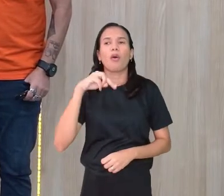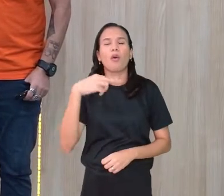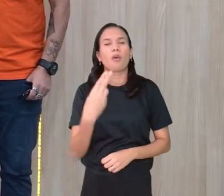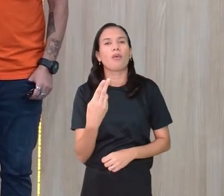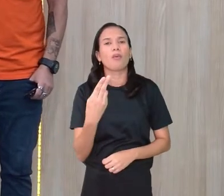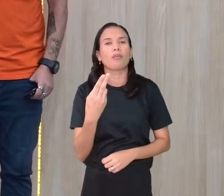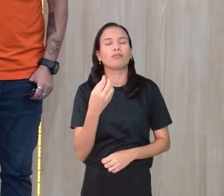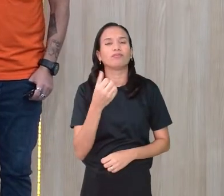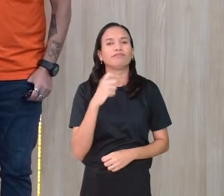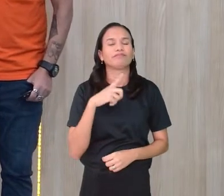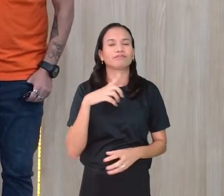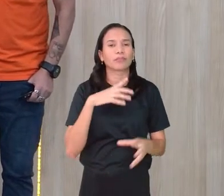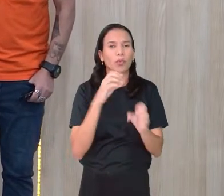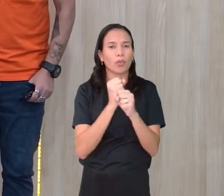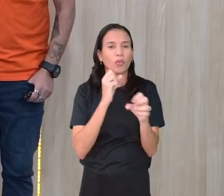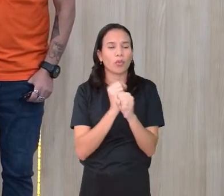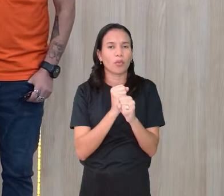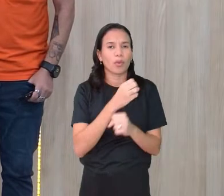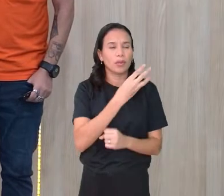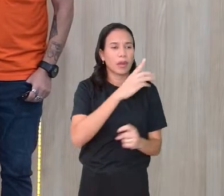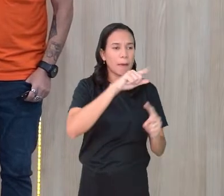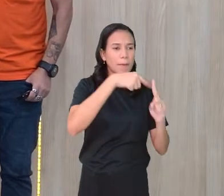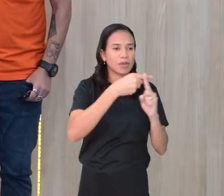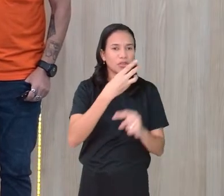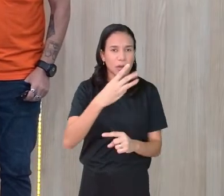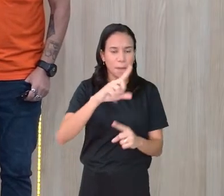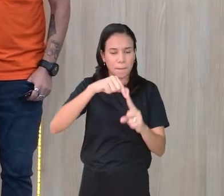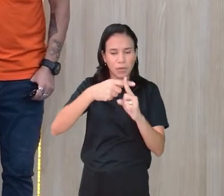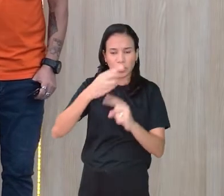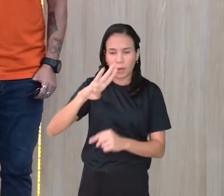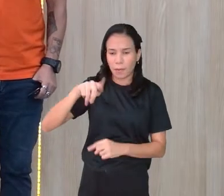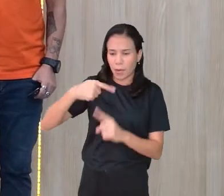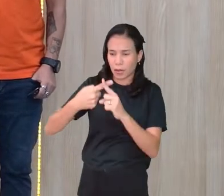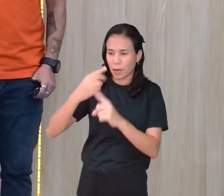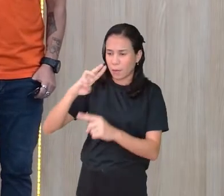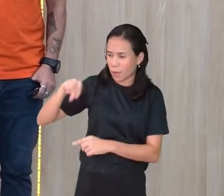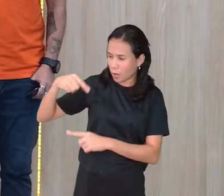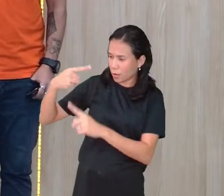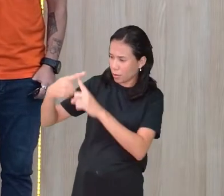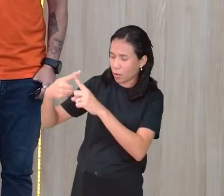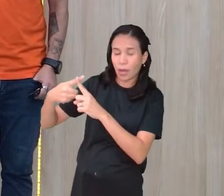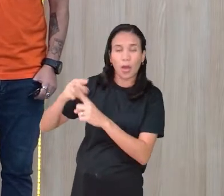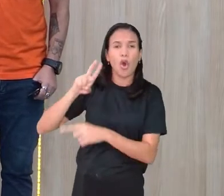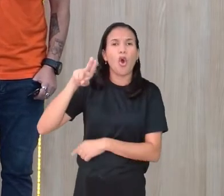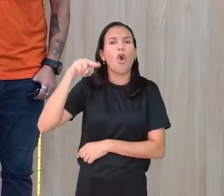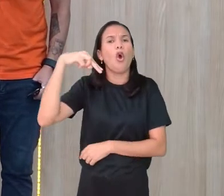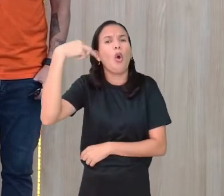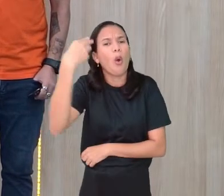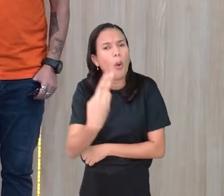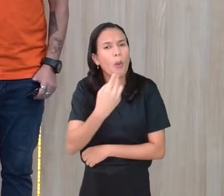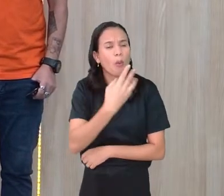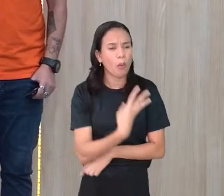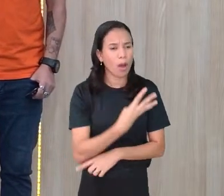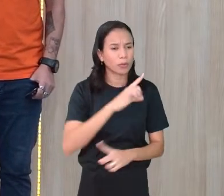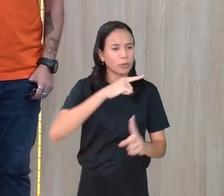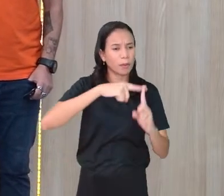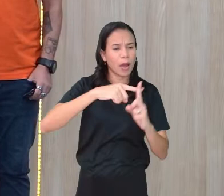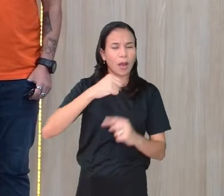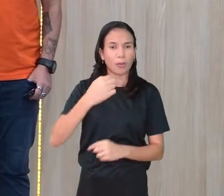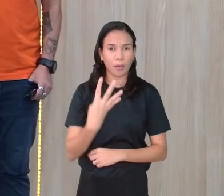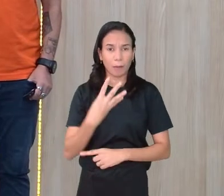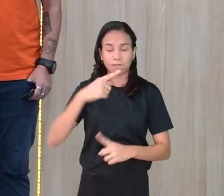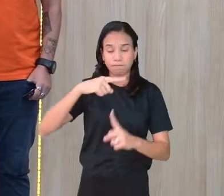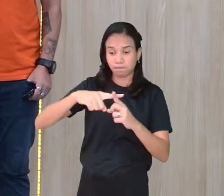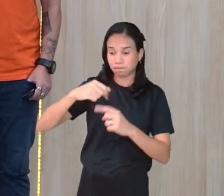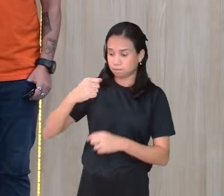eu diria que é uma soma de 3 mais 3 mais 3 mais 3, ou 4 mais 4 mais 4. Mais uma vez, a gente vai